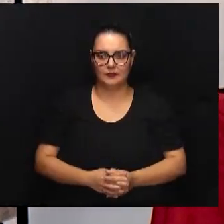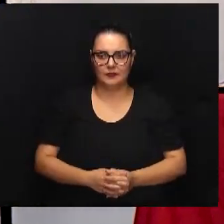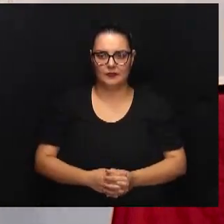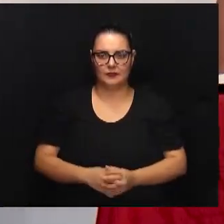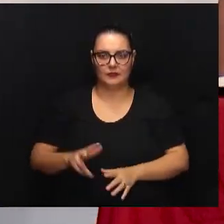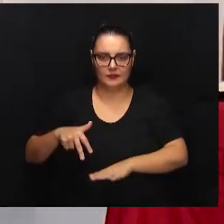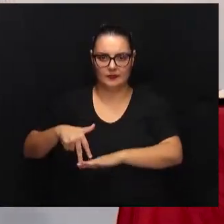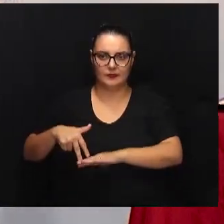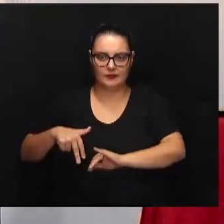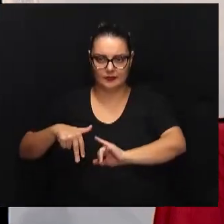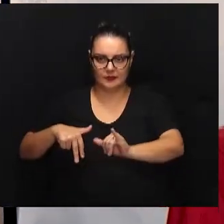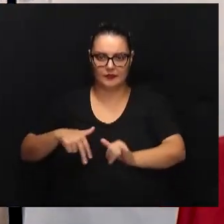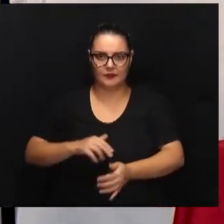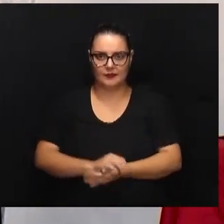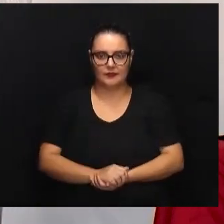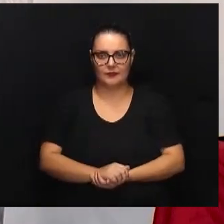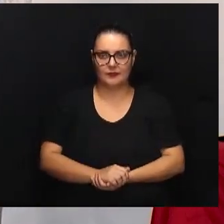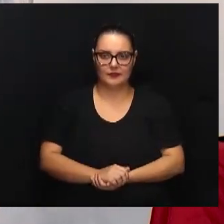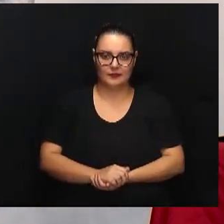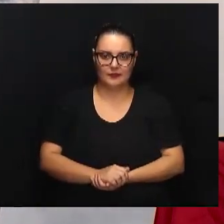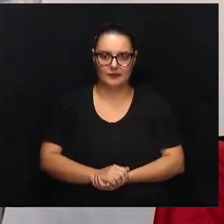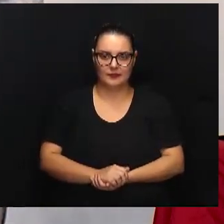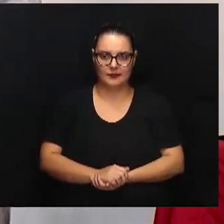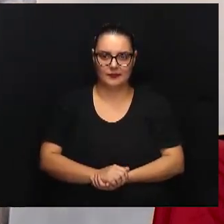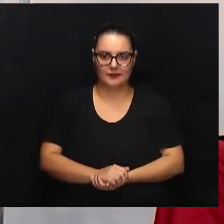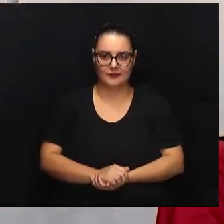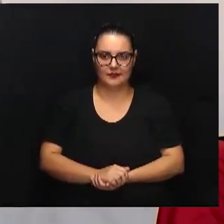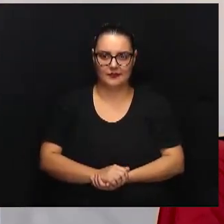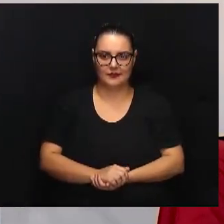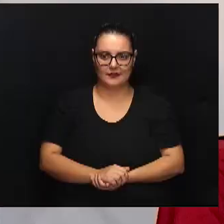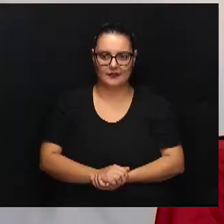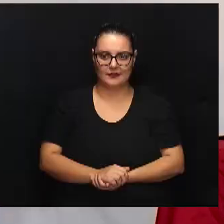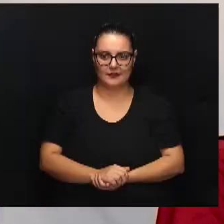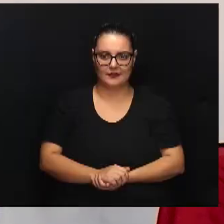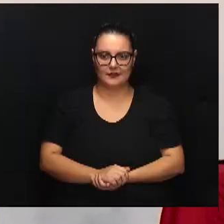a tribuna e pode falar.